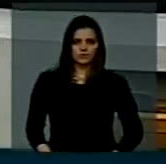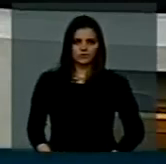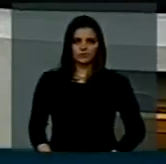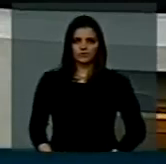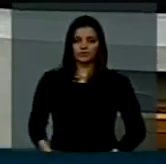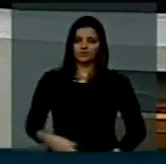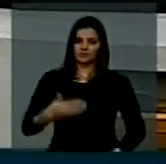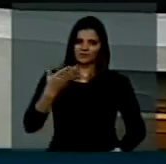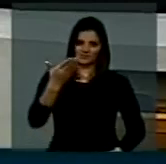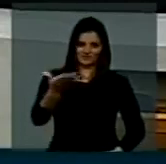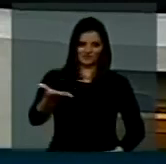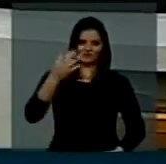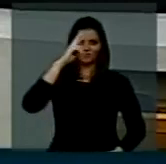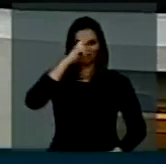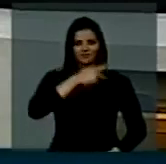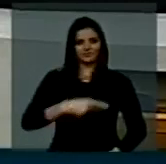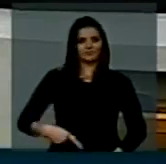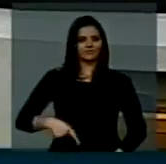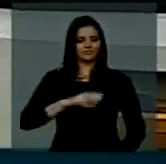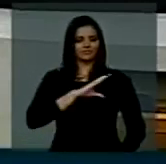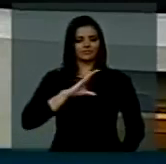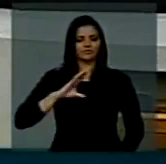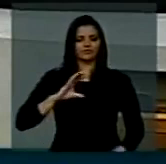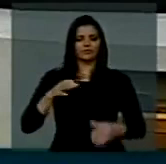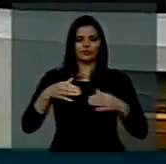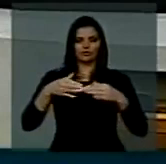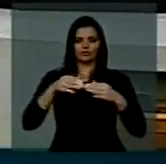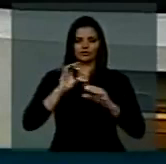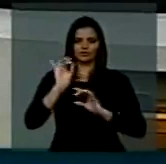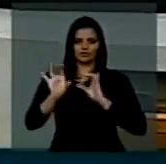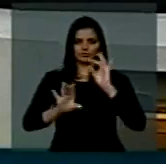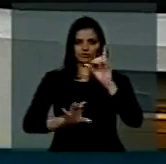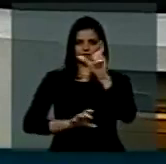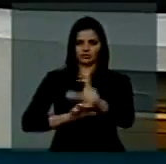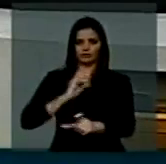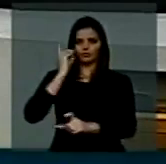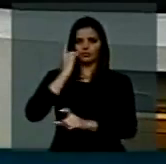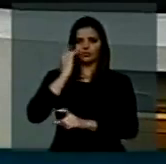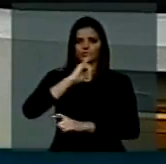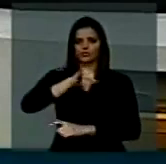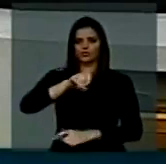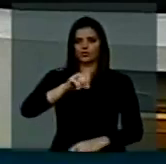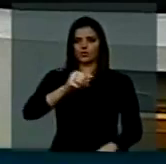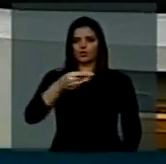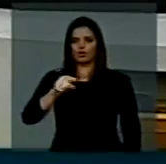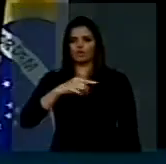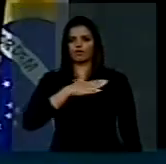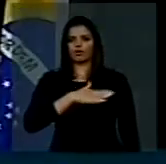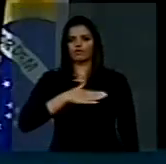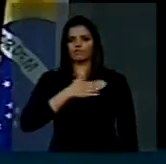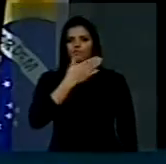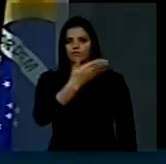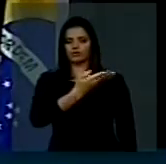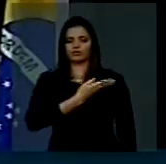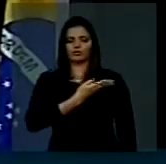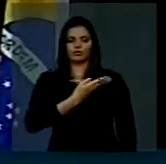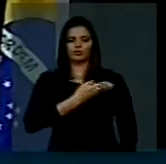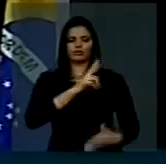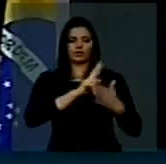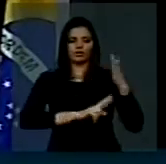Senhor presidente dessa comissão especial, deputado João Arruda, prezado amigo relator, deputado Alessandro